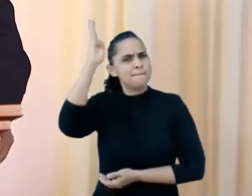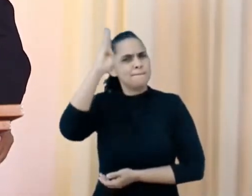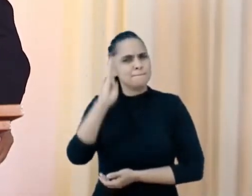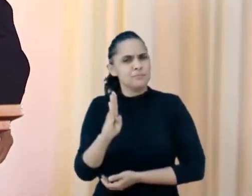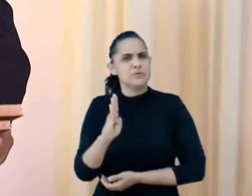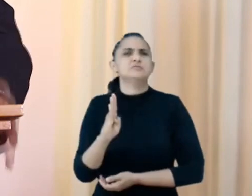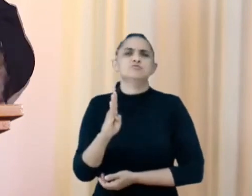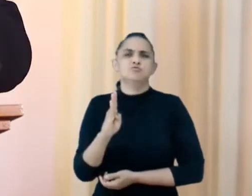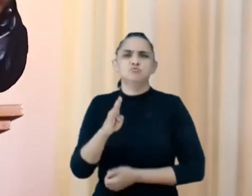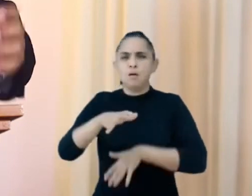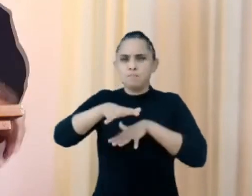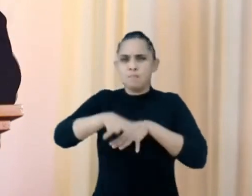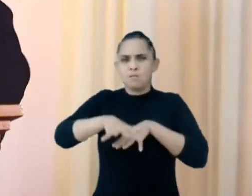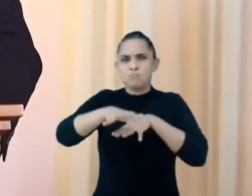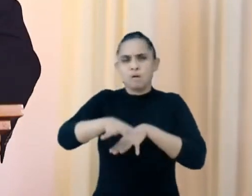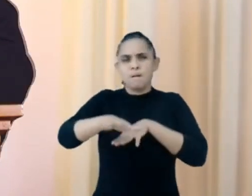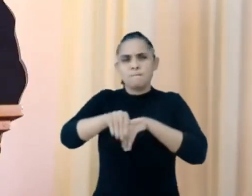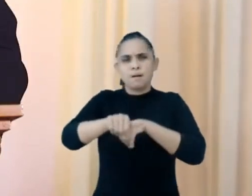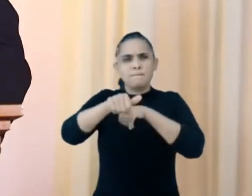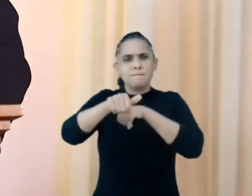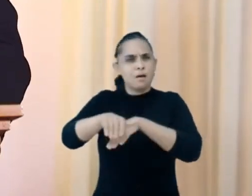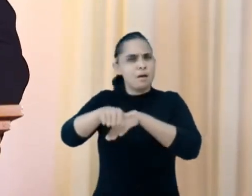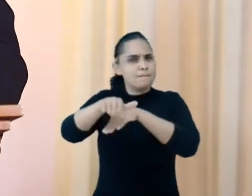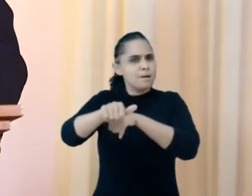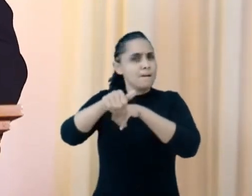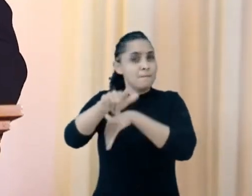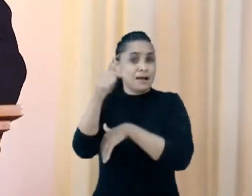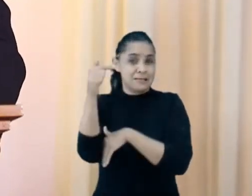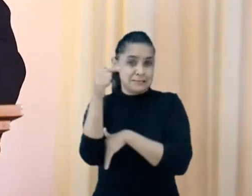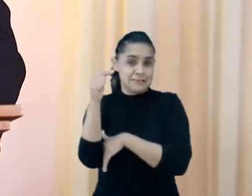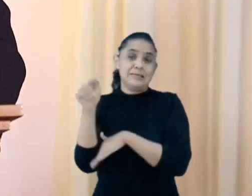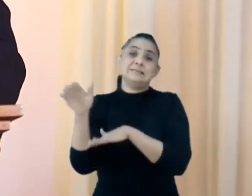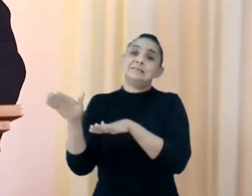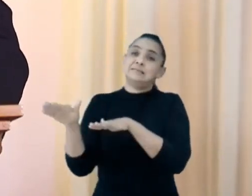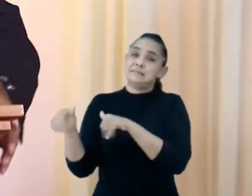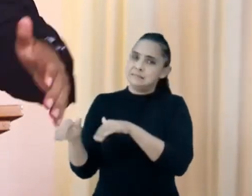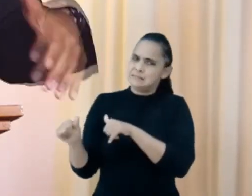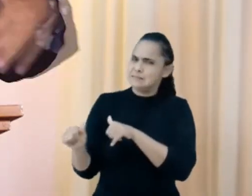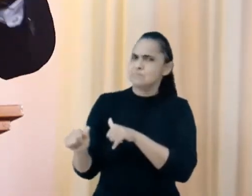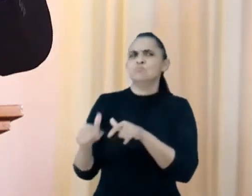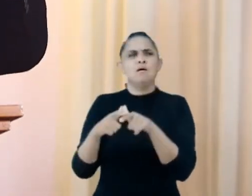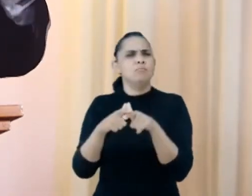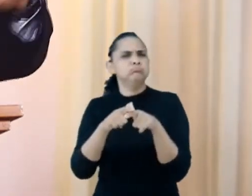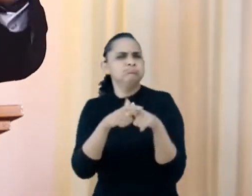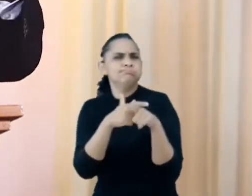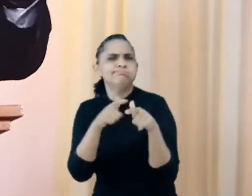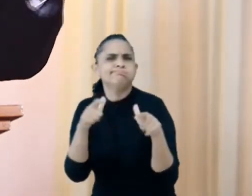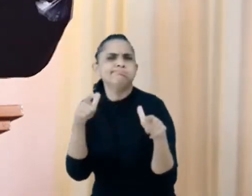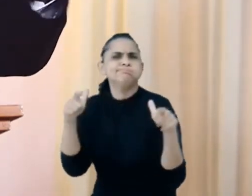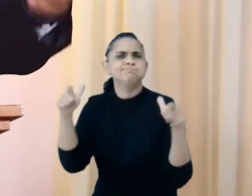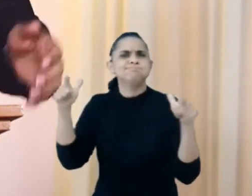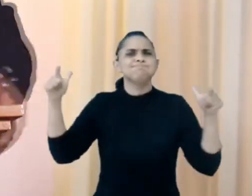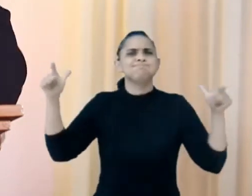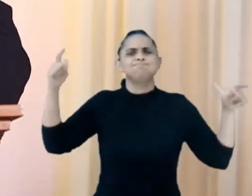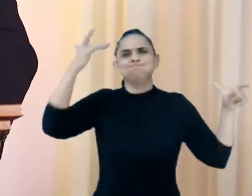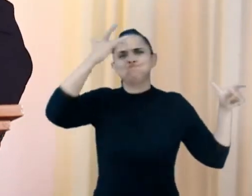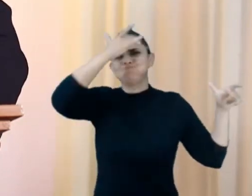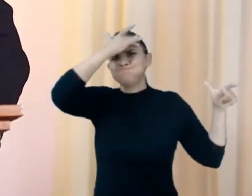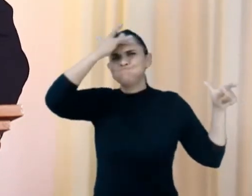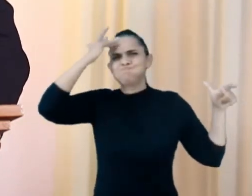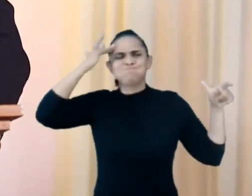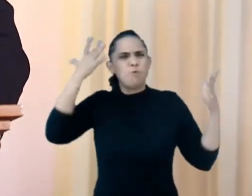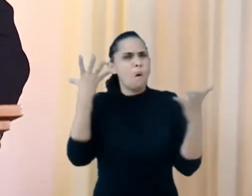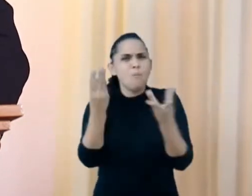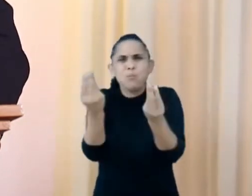e era 7 de setembro e muitas pessoas estavam ali, aliás, milhares de